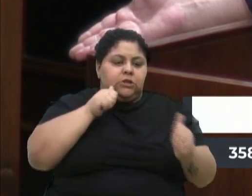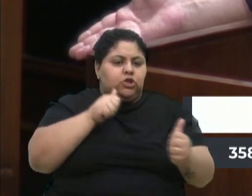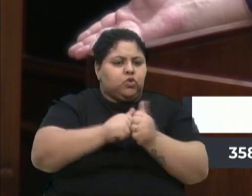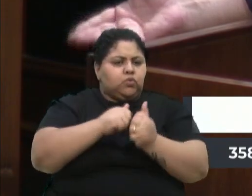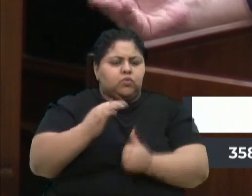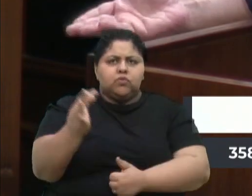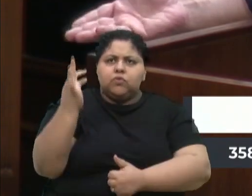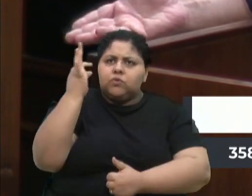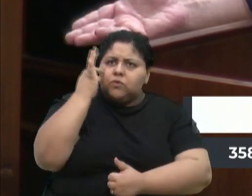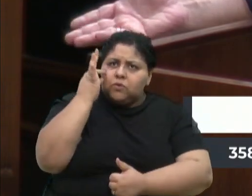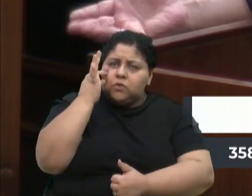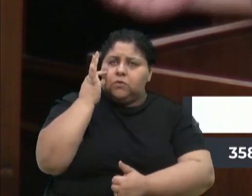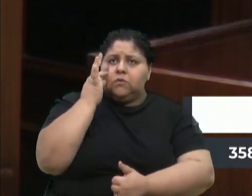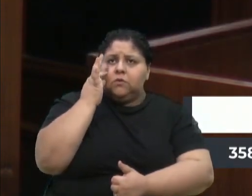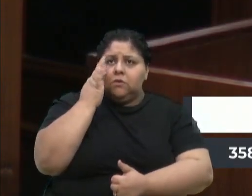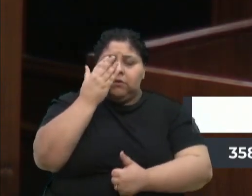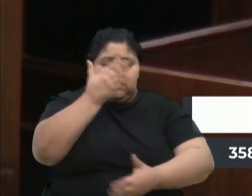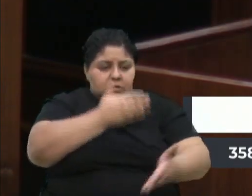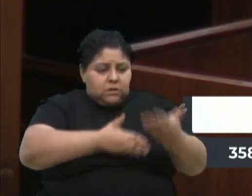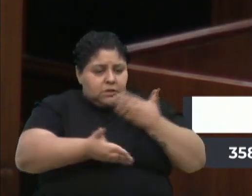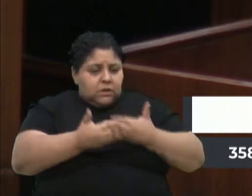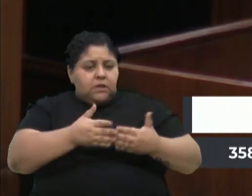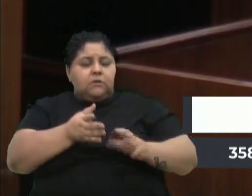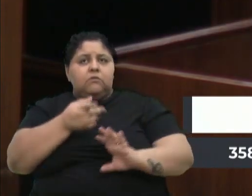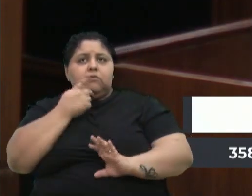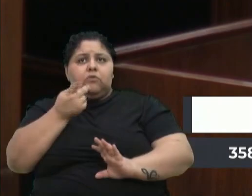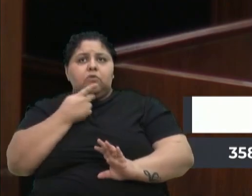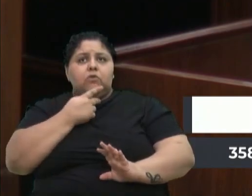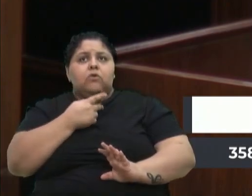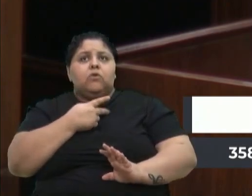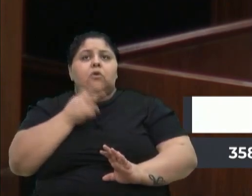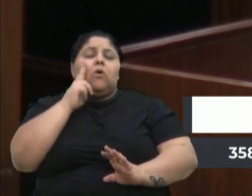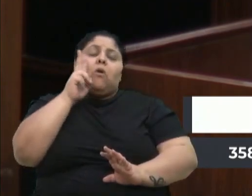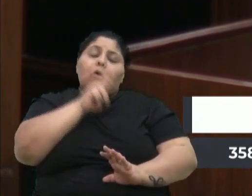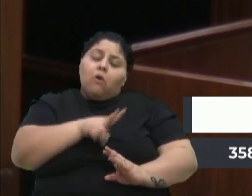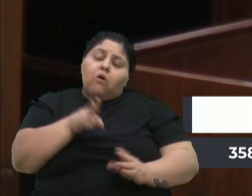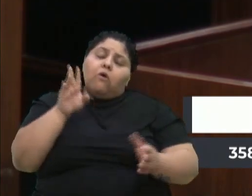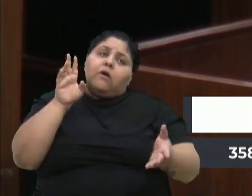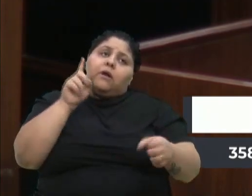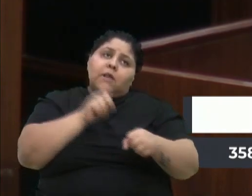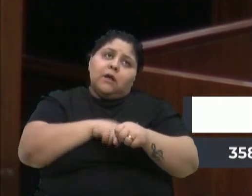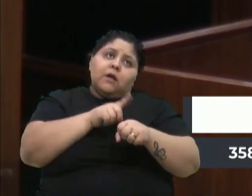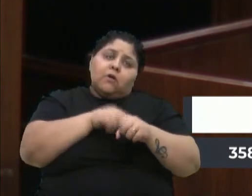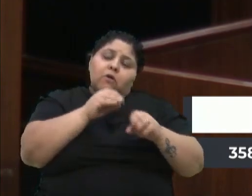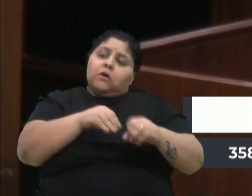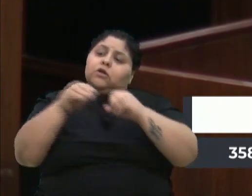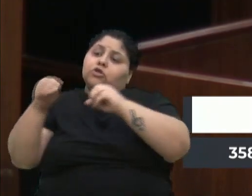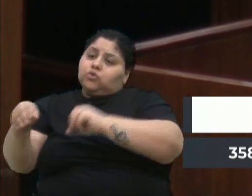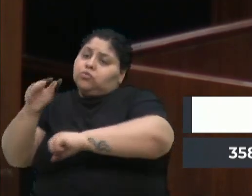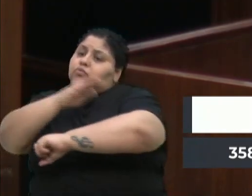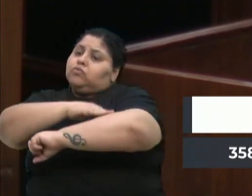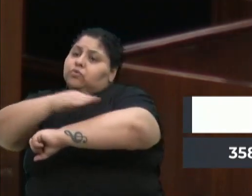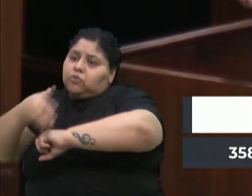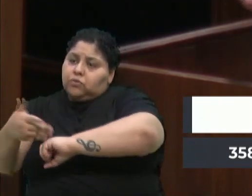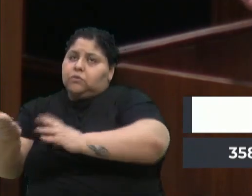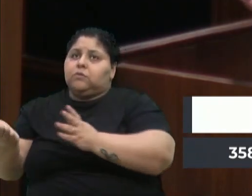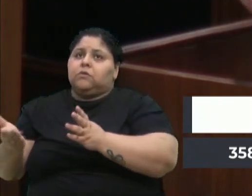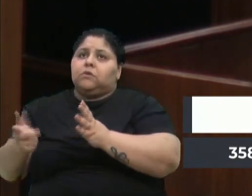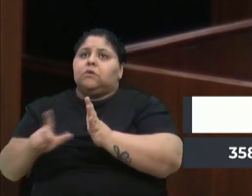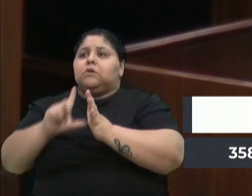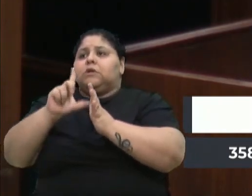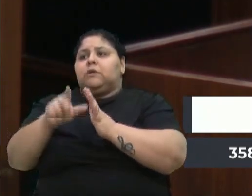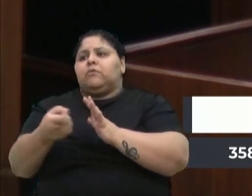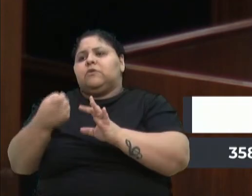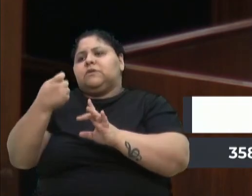estar atendendo, dizendo, olha, pessoal, nesse momento nós vamos para tal endereço. Uma parte, vereador. Na próxima, daqui 6